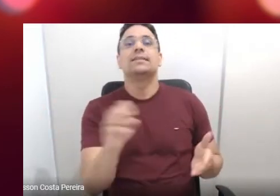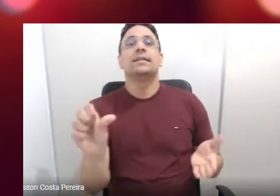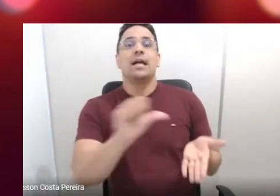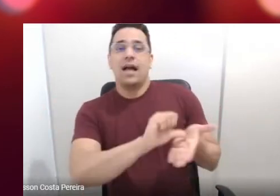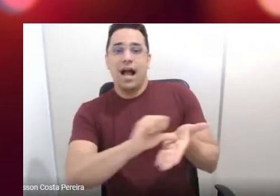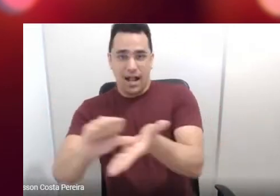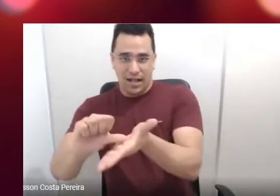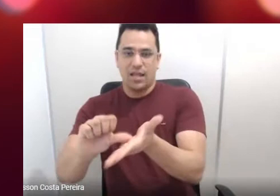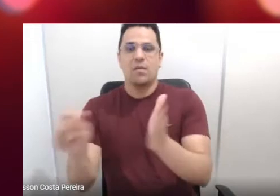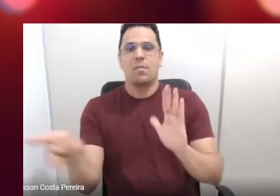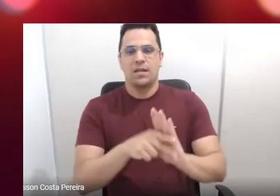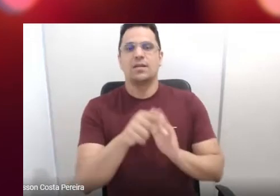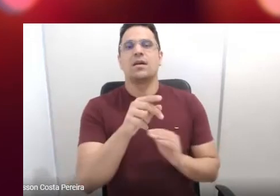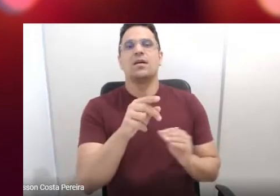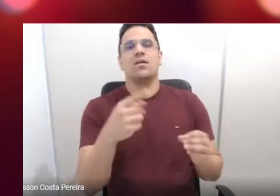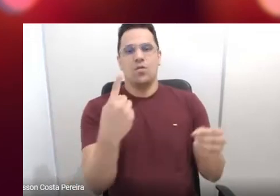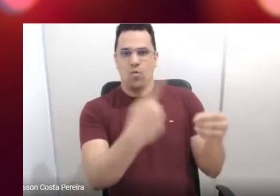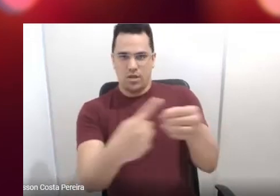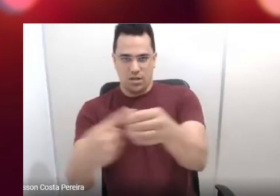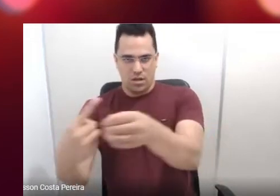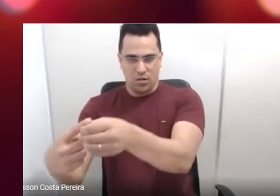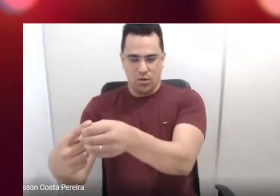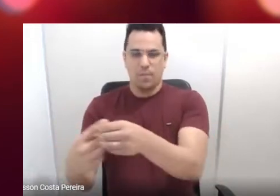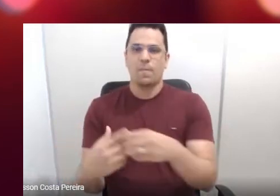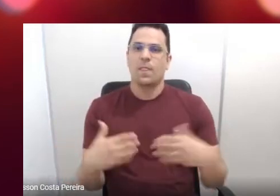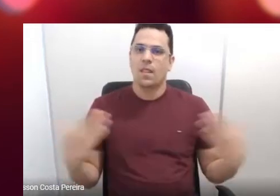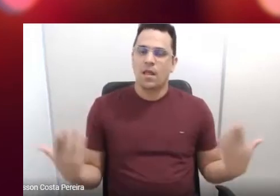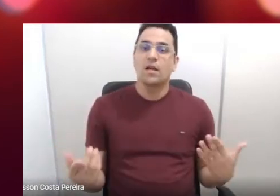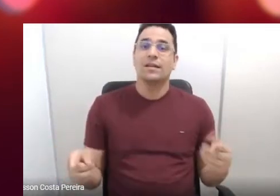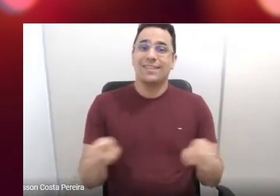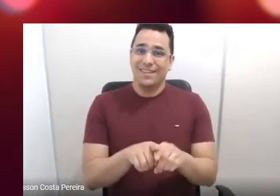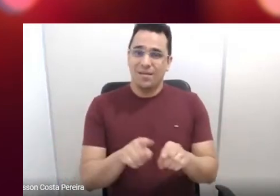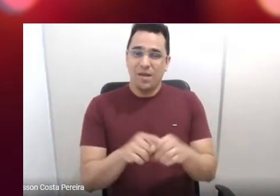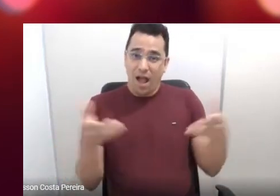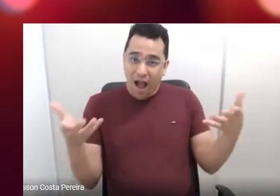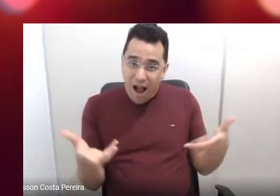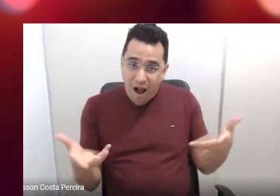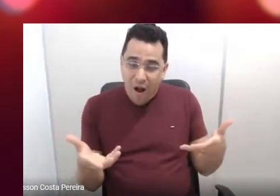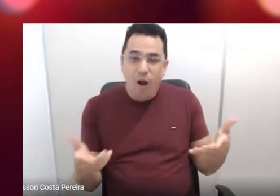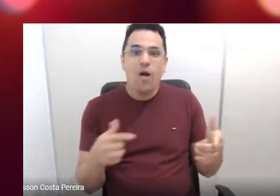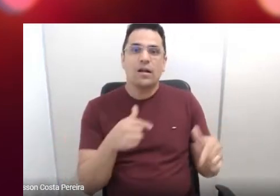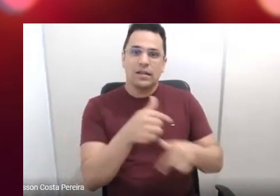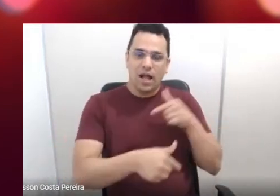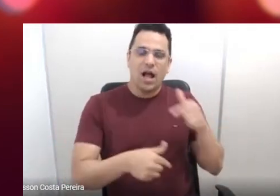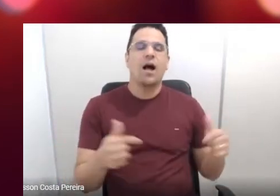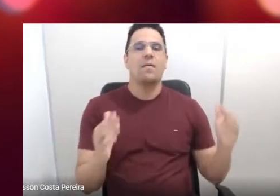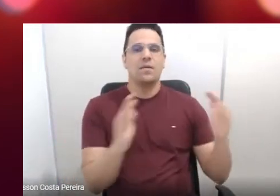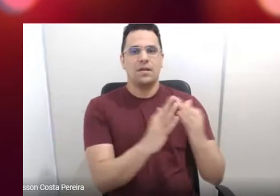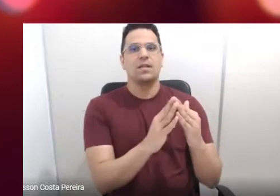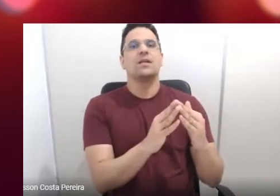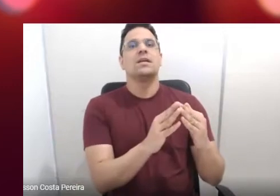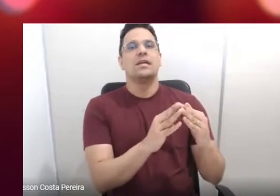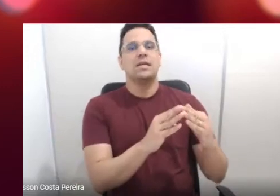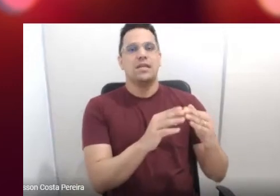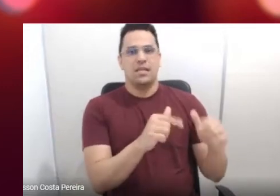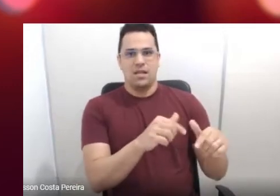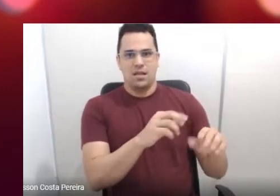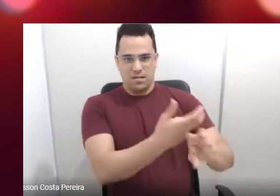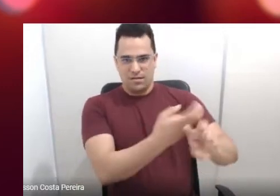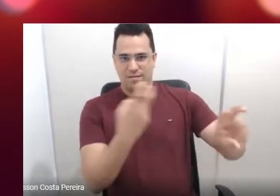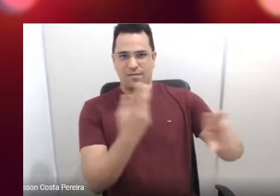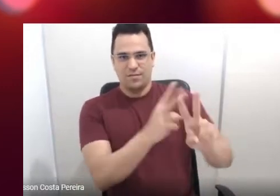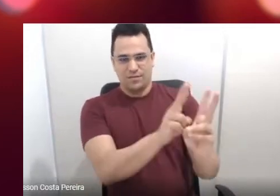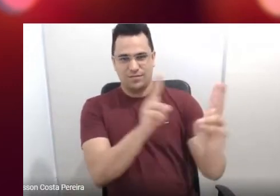unidades acadêmicas do interior. Com as novas atividades, observamos que em home office, a segregação